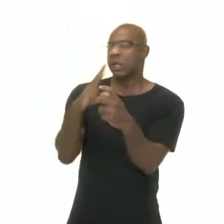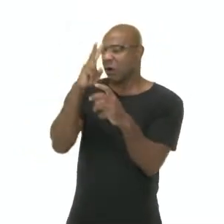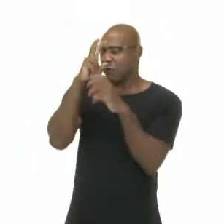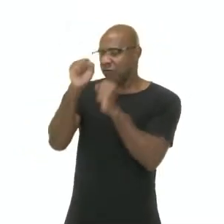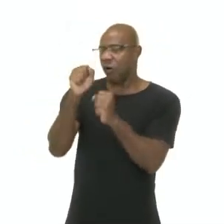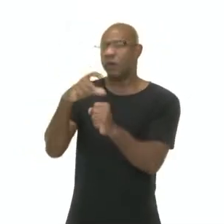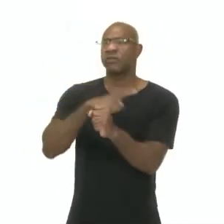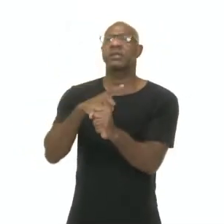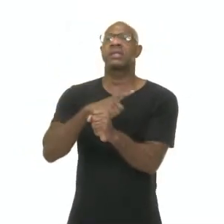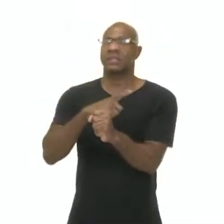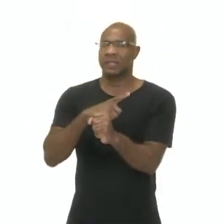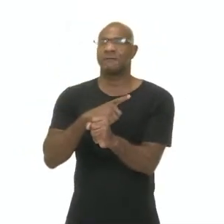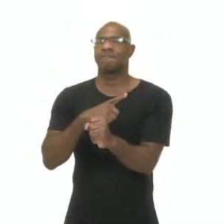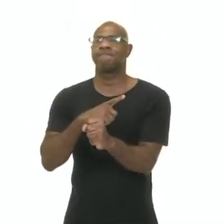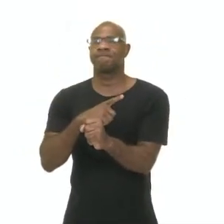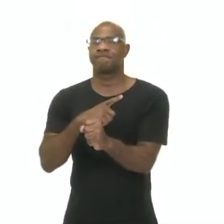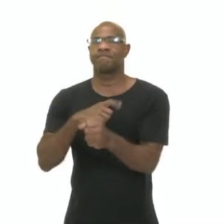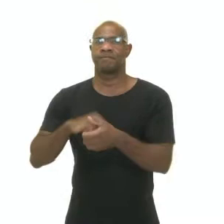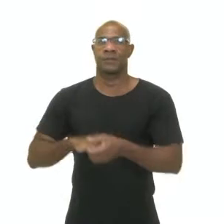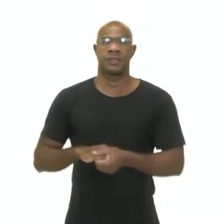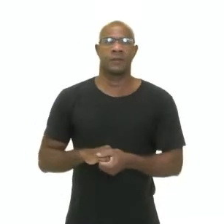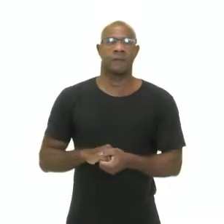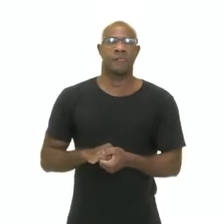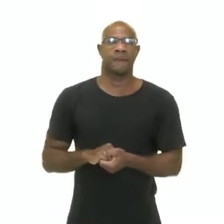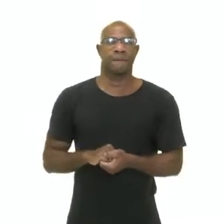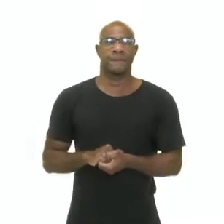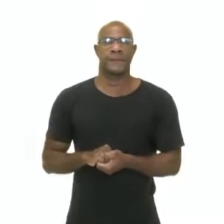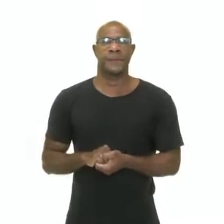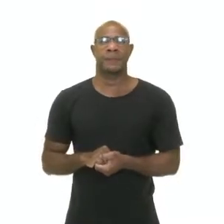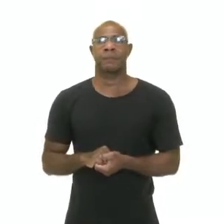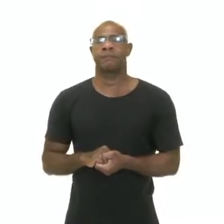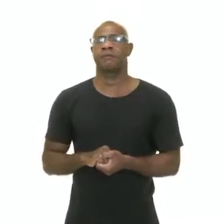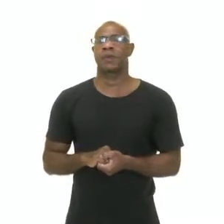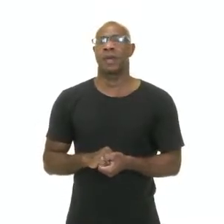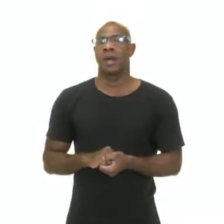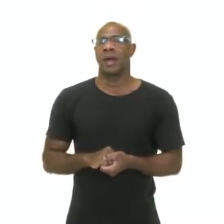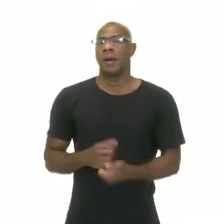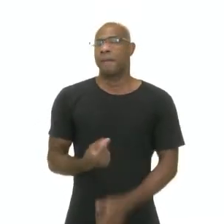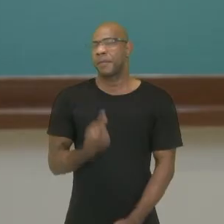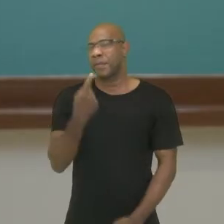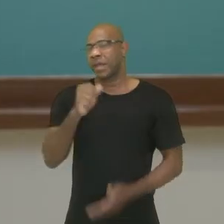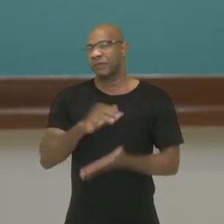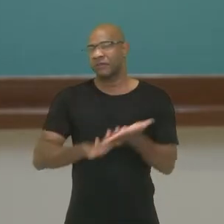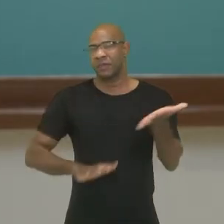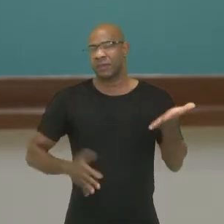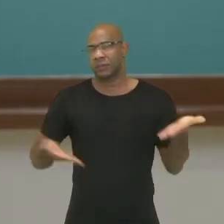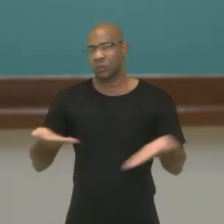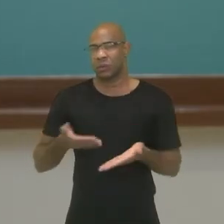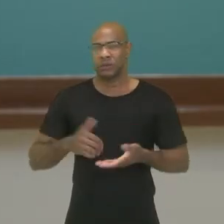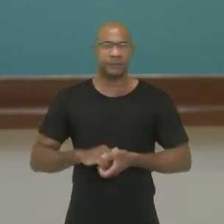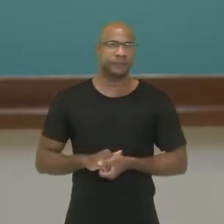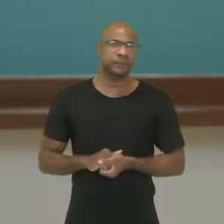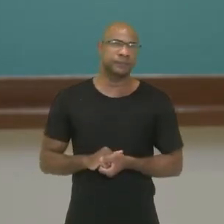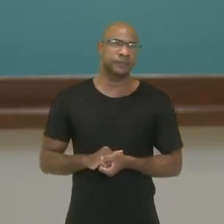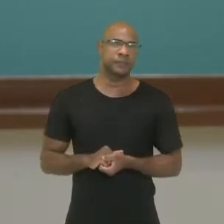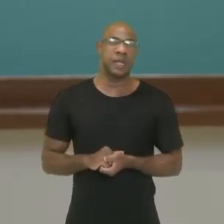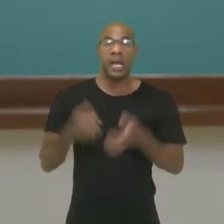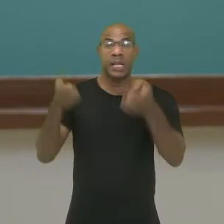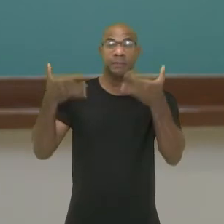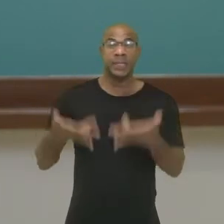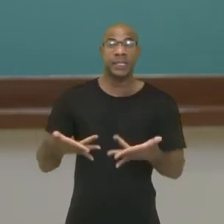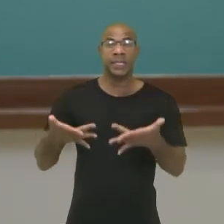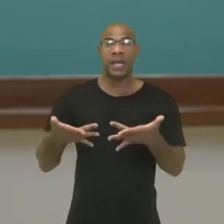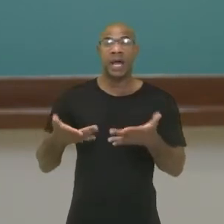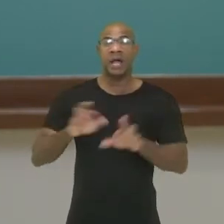tão fortes quanto elas. Certo? Vamos à nossa primeira atividade, então? Explique